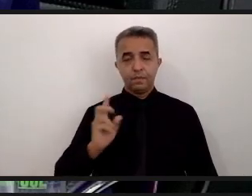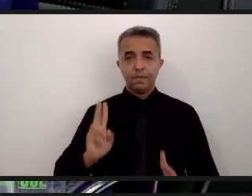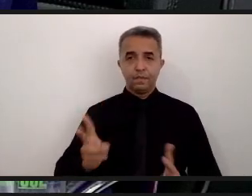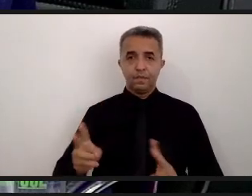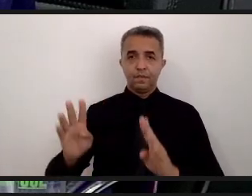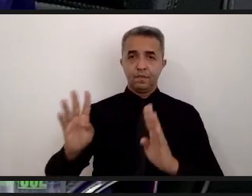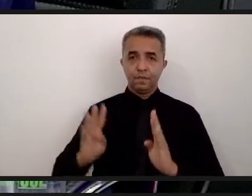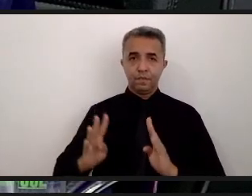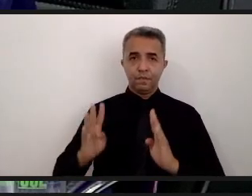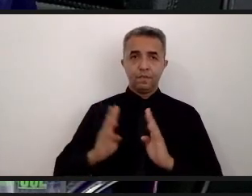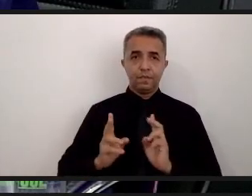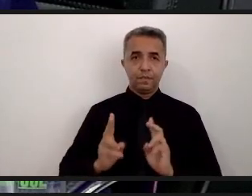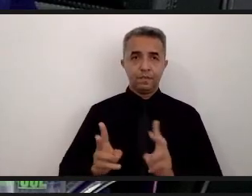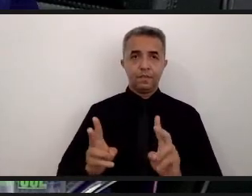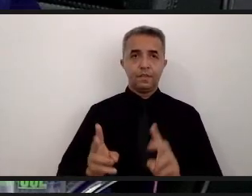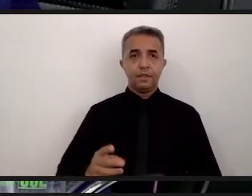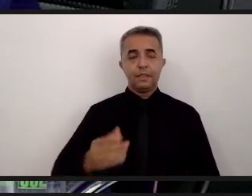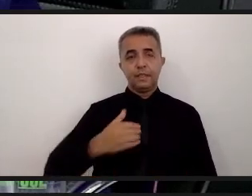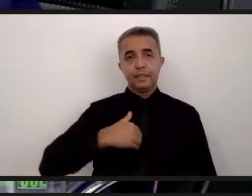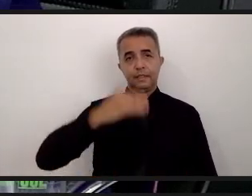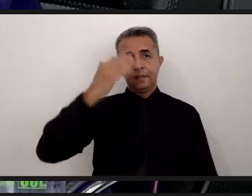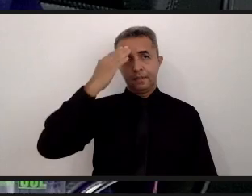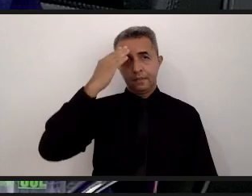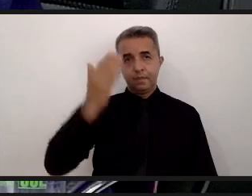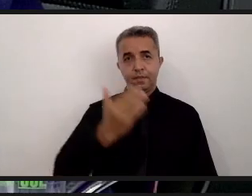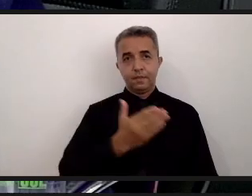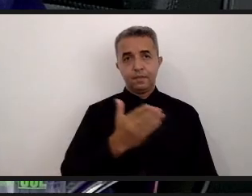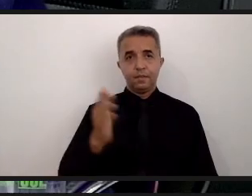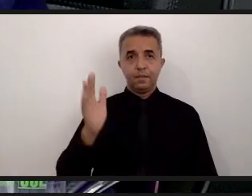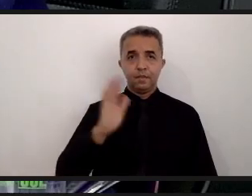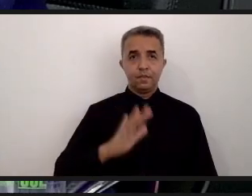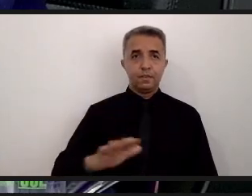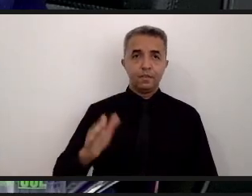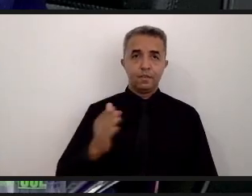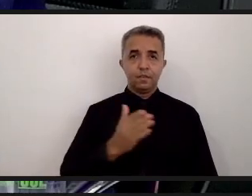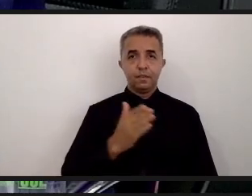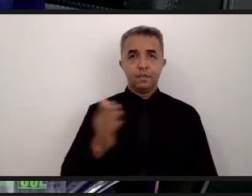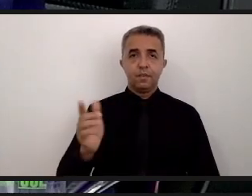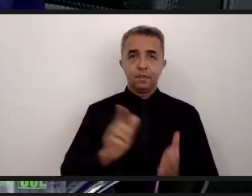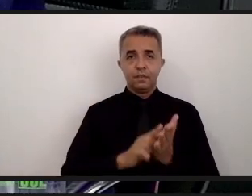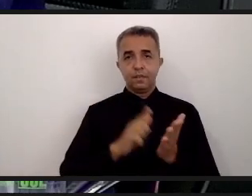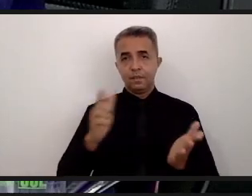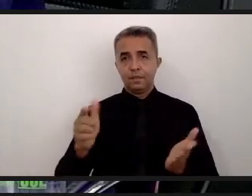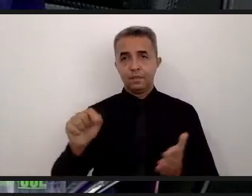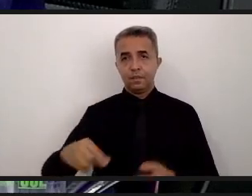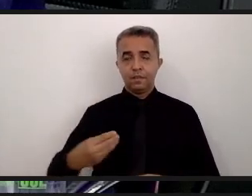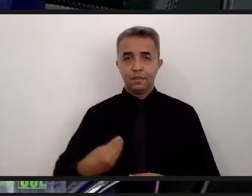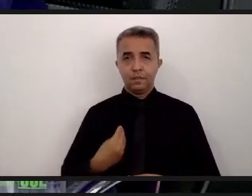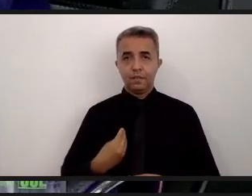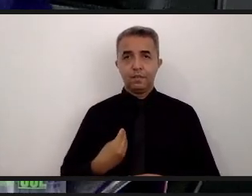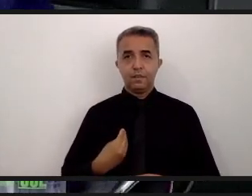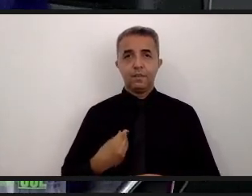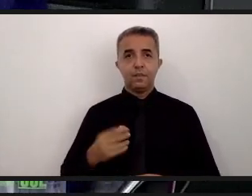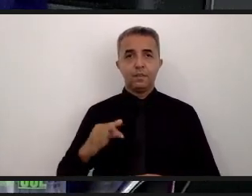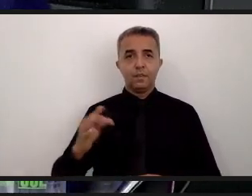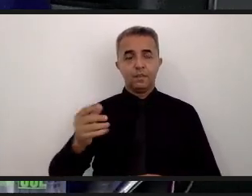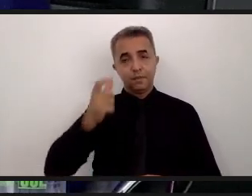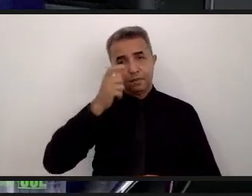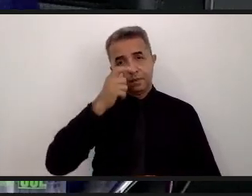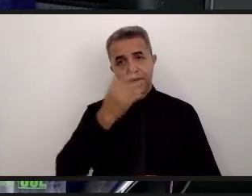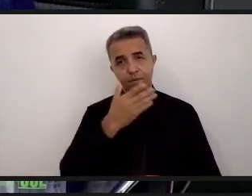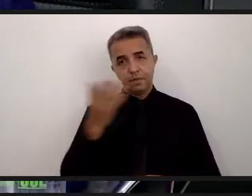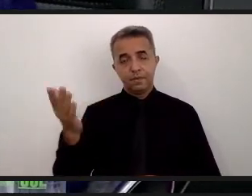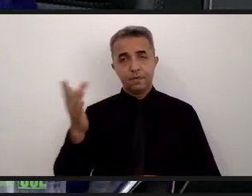posicionamentos. Agradeço à imprensa também, que sempre se faz presente dentro dessa casa, a transmissão, a todos que acompanharam de forma remota essa